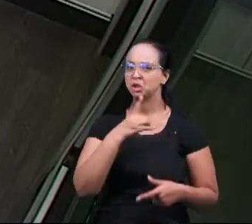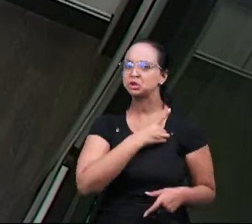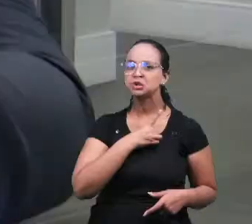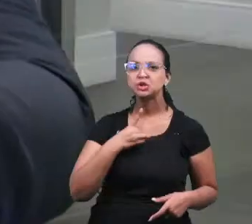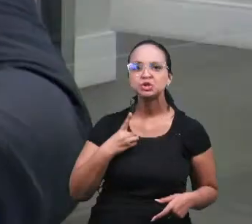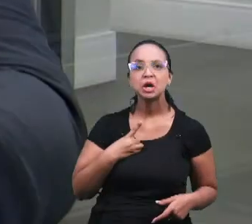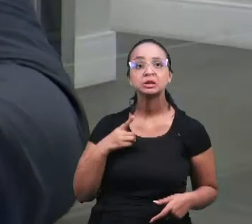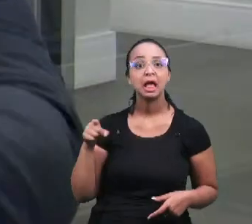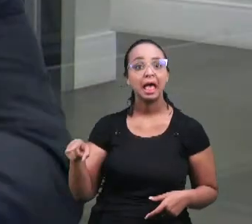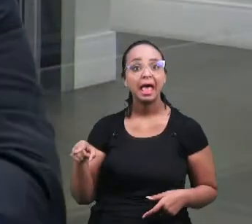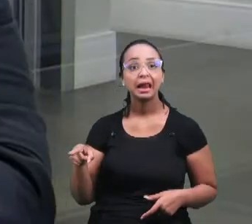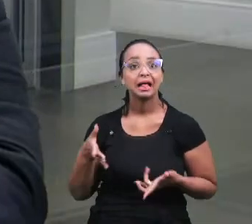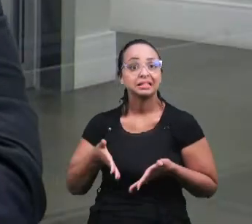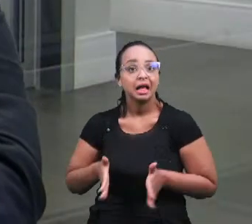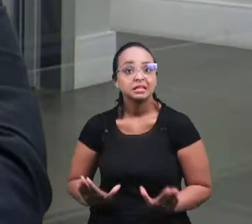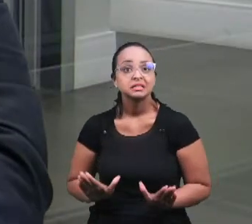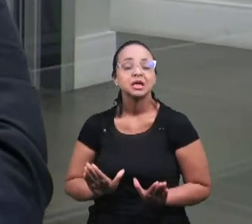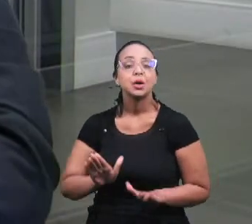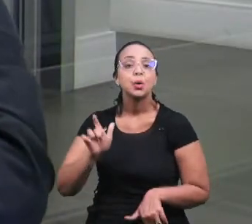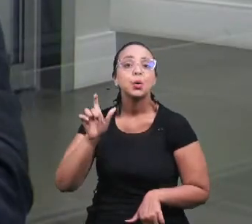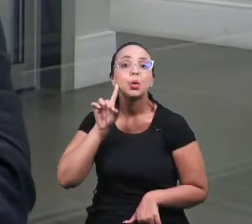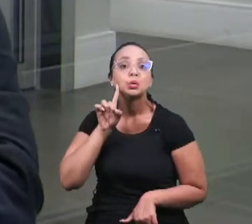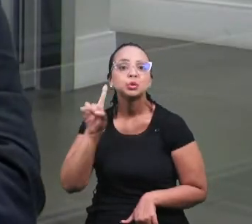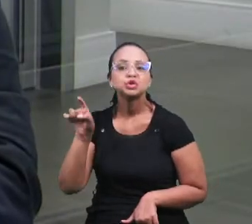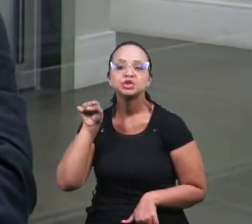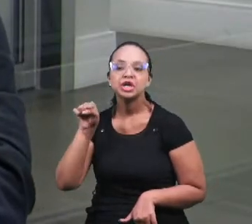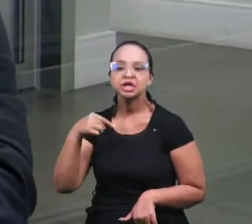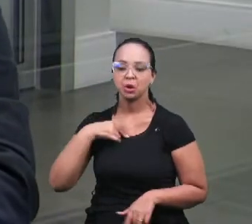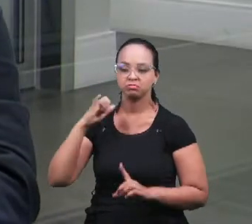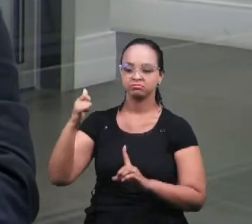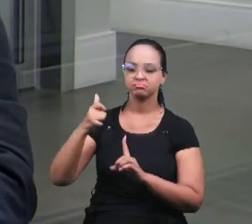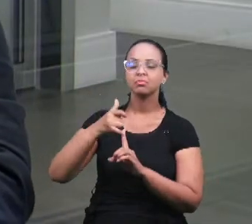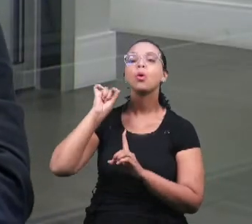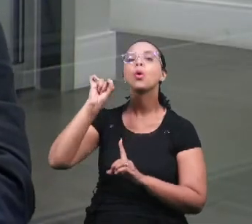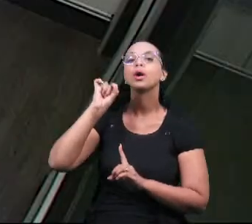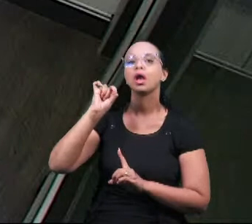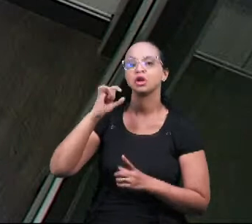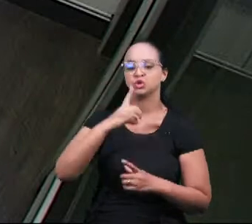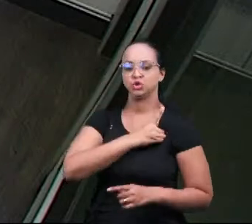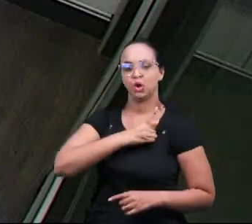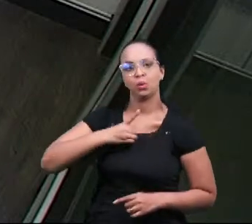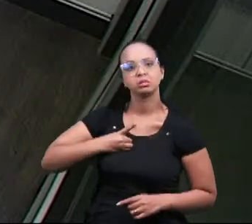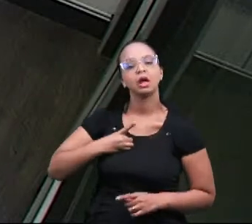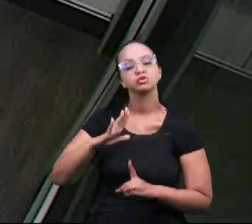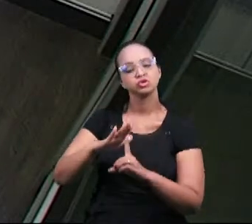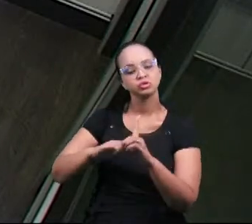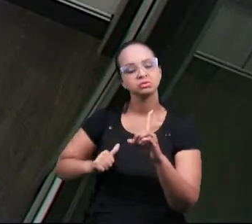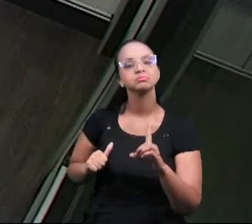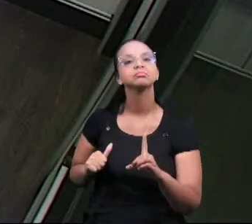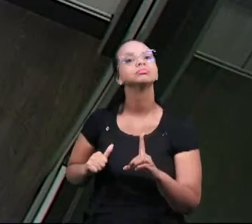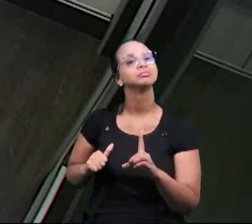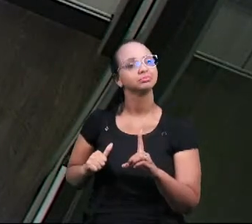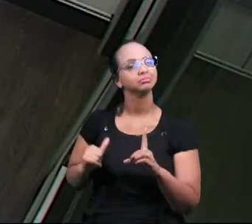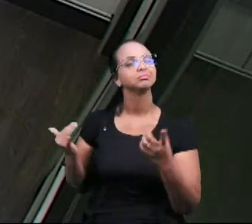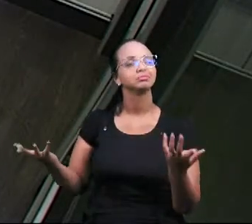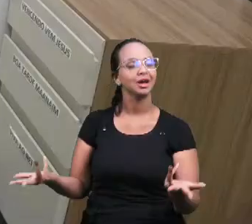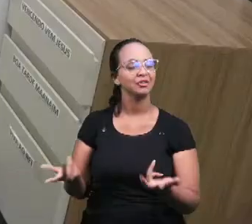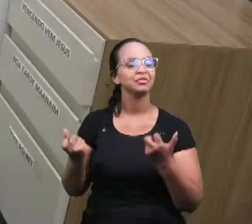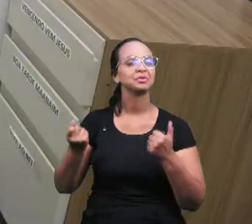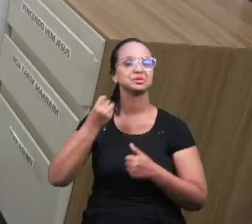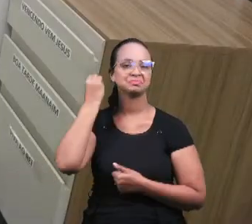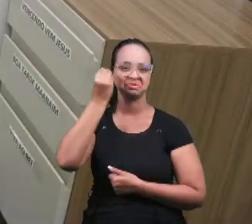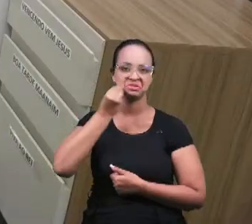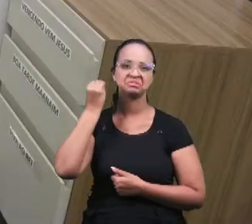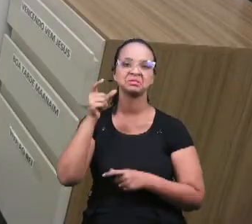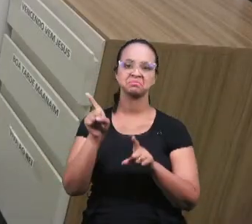ela nasceu no dia em que eu fui levantado ao diaconato. Que benção, hein? Que experiência notável, marcante. E por certo, ele marcou